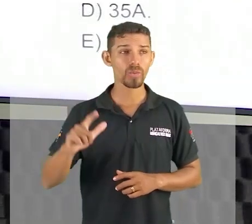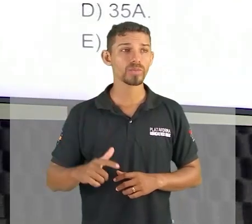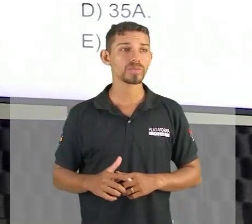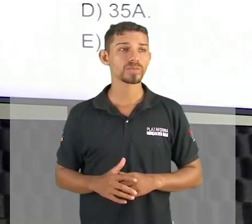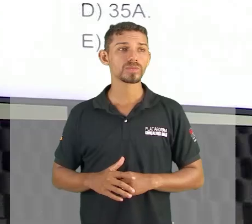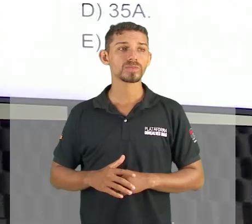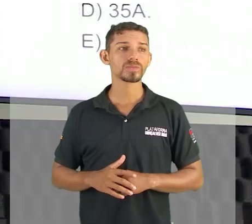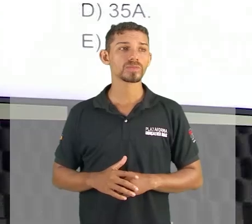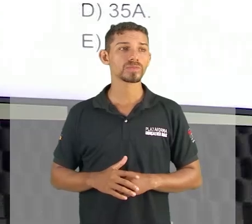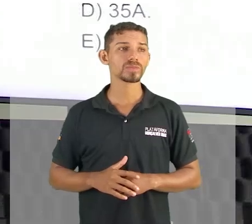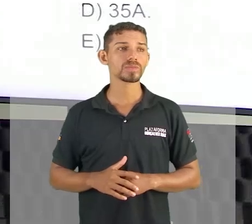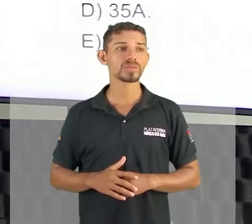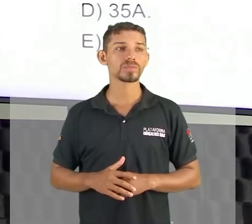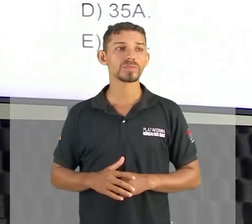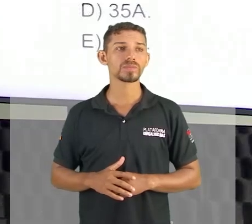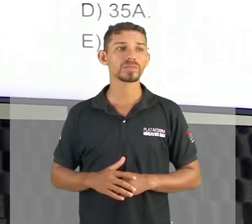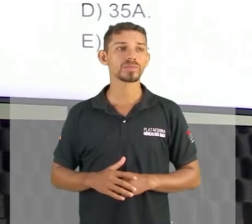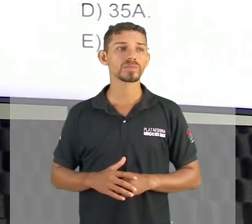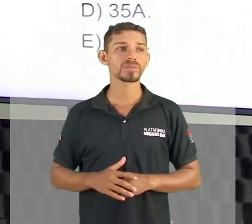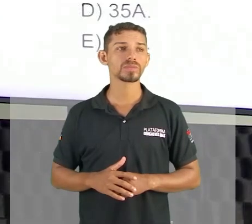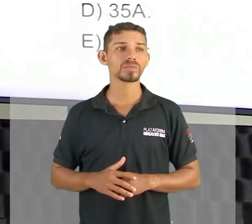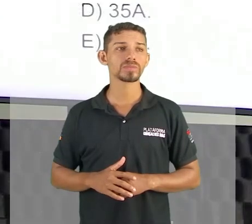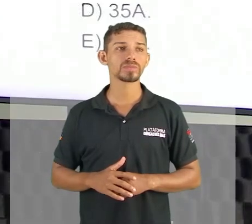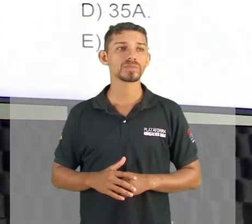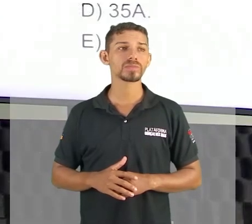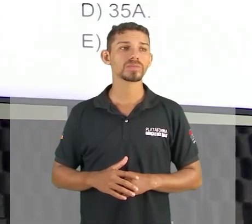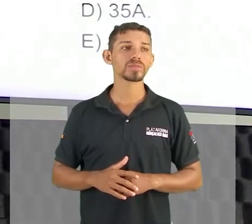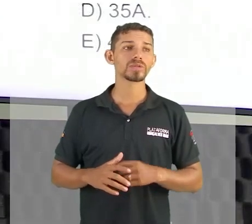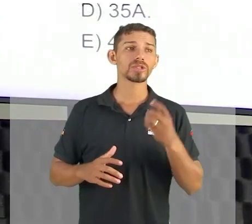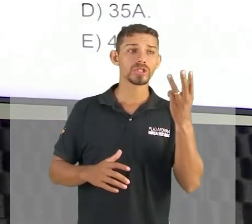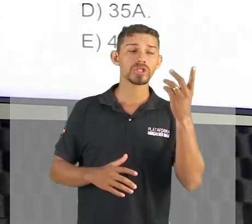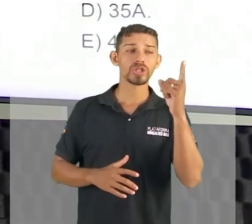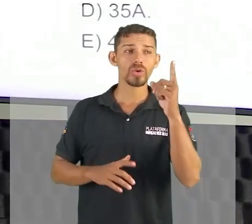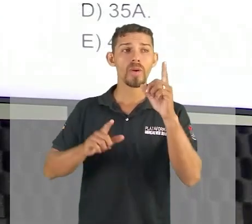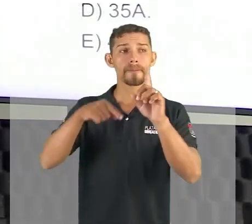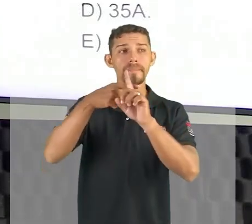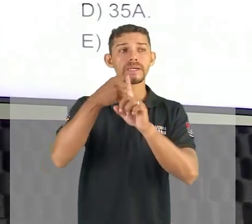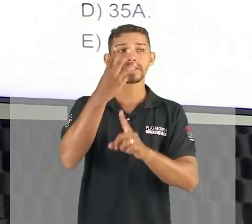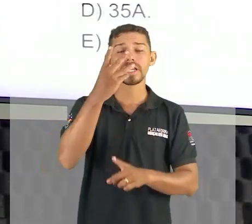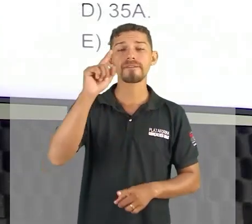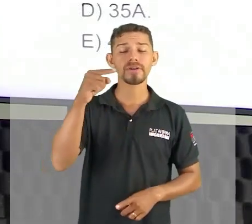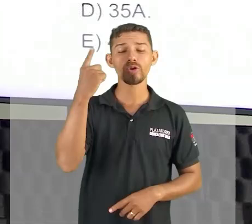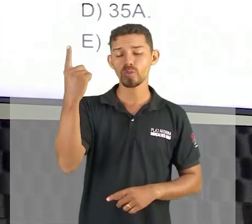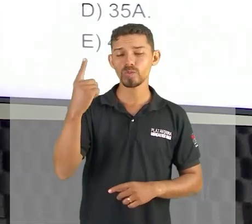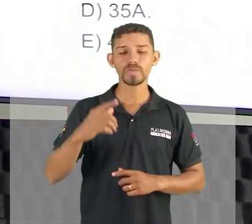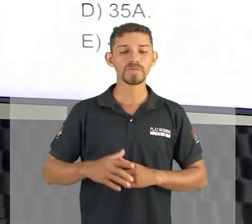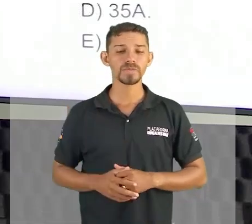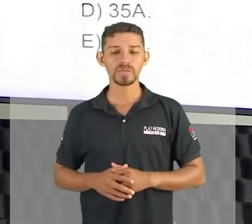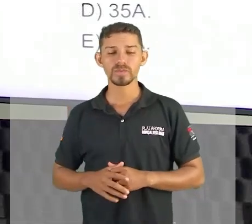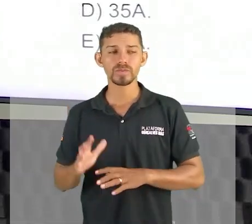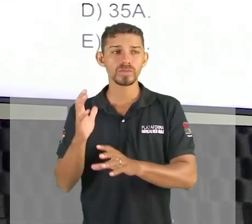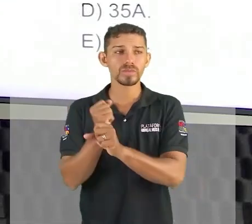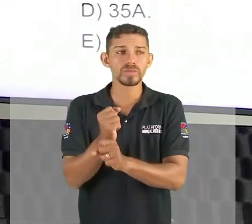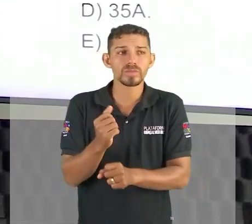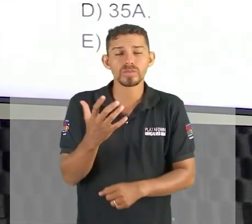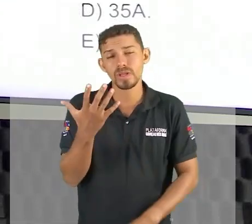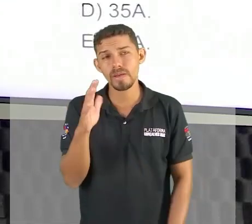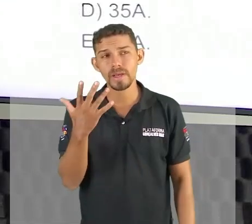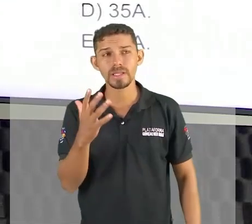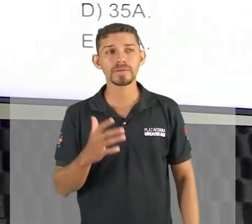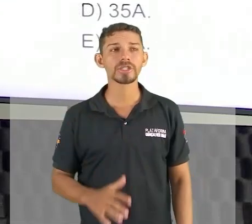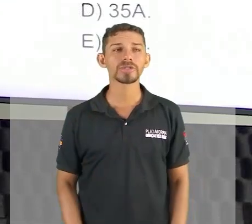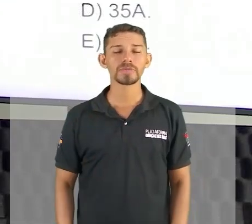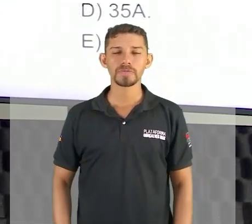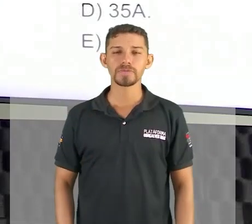Total vai ser 31 + 3,1 que vai dar